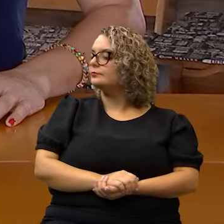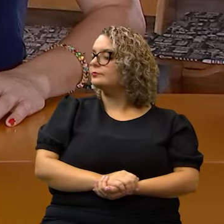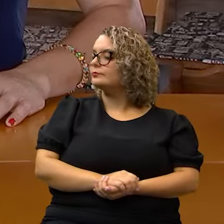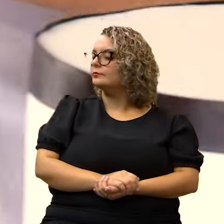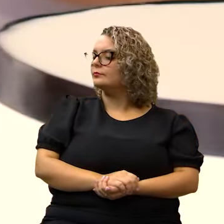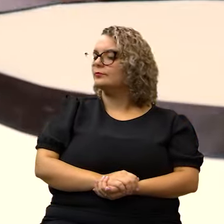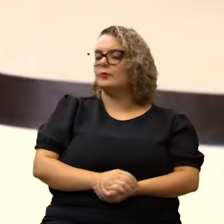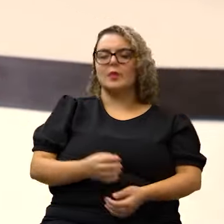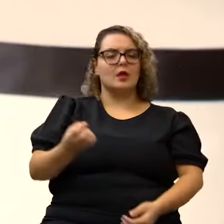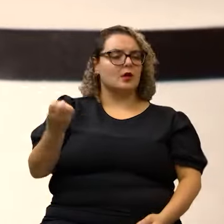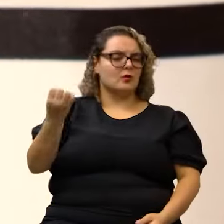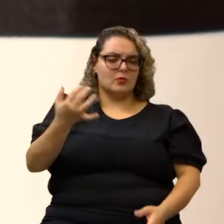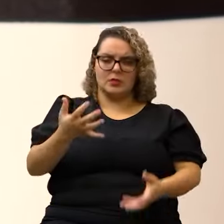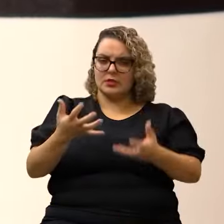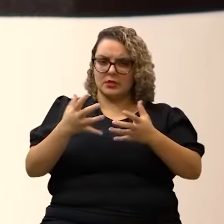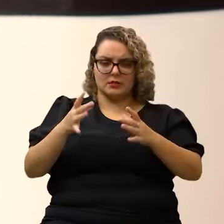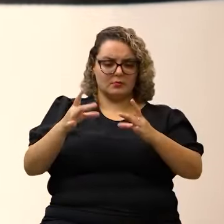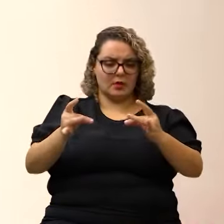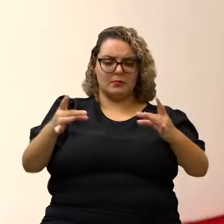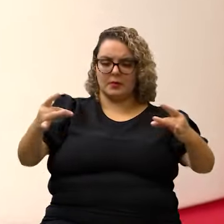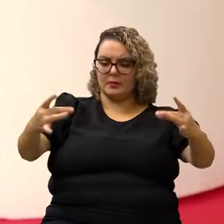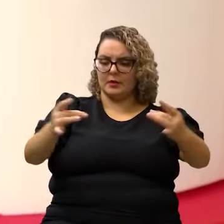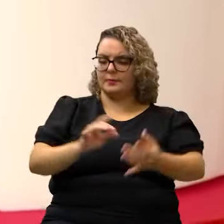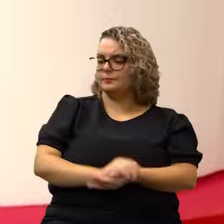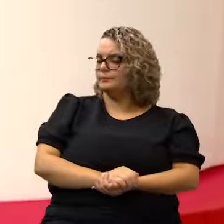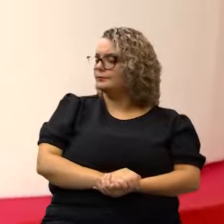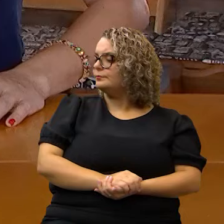Vocês colocam quantas minis vocês quiserem.